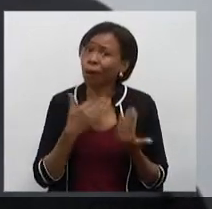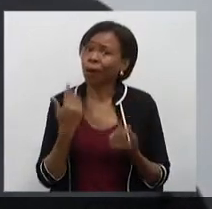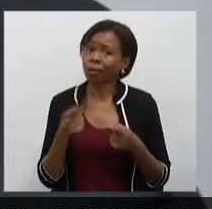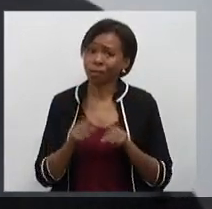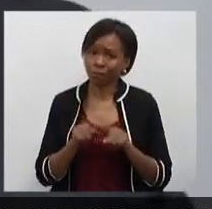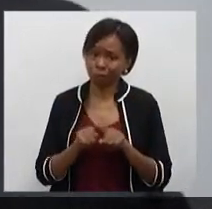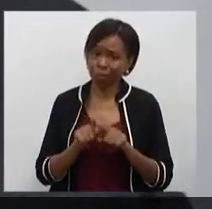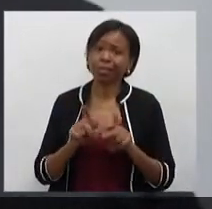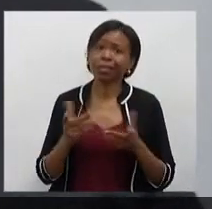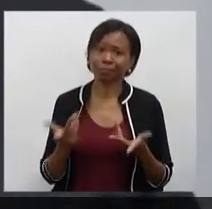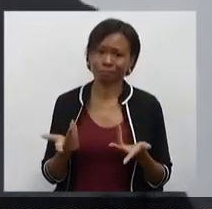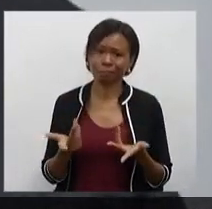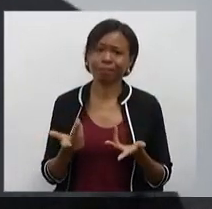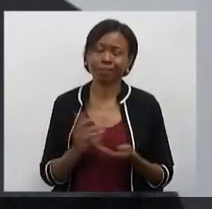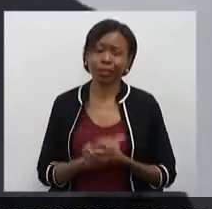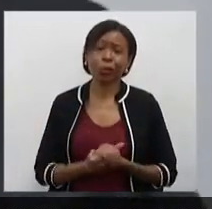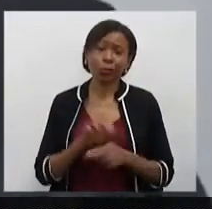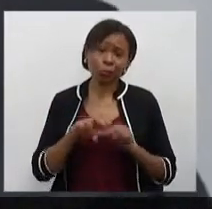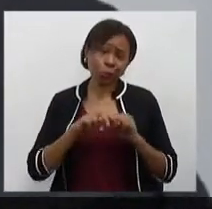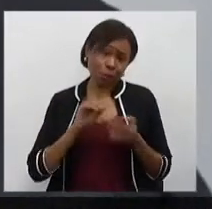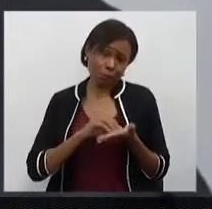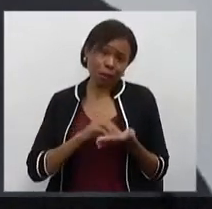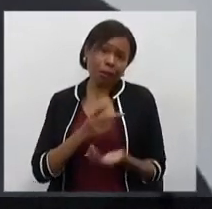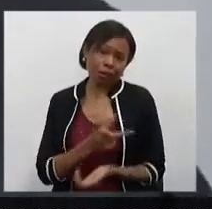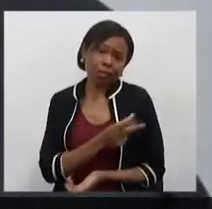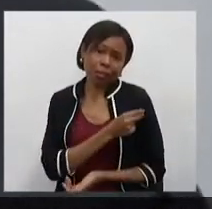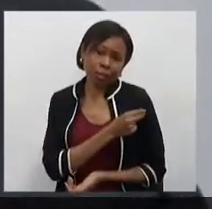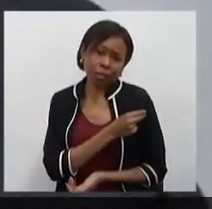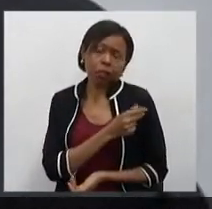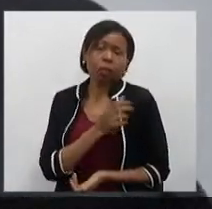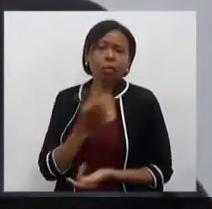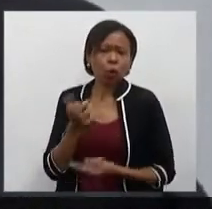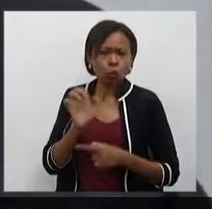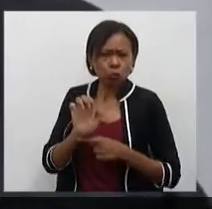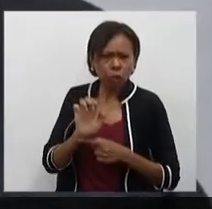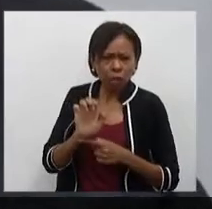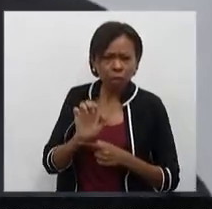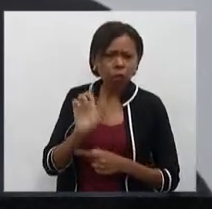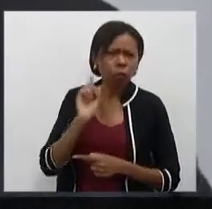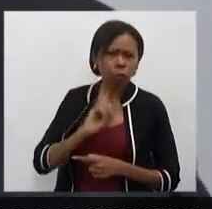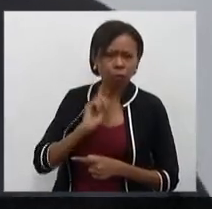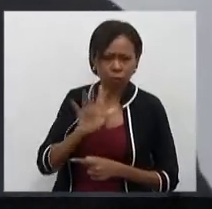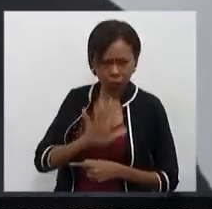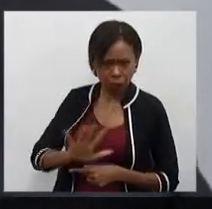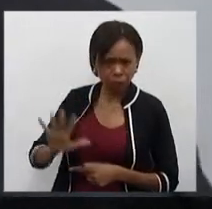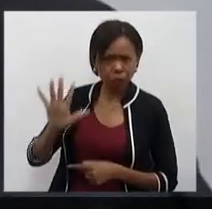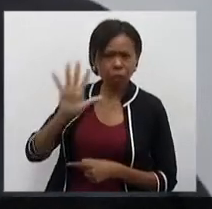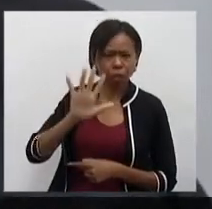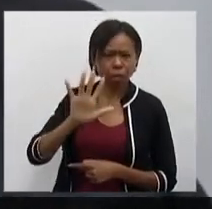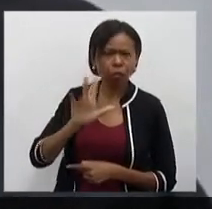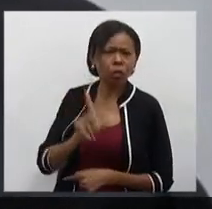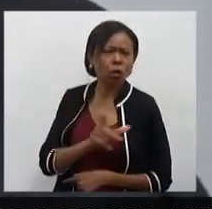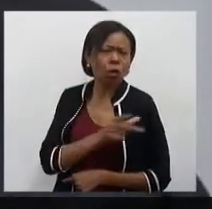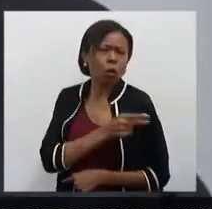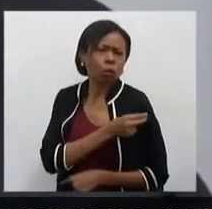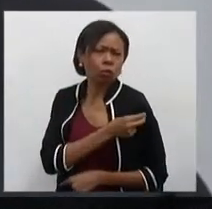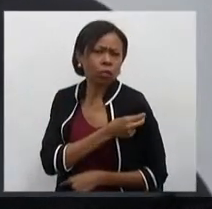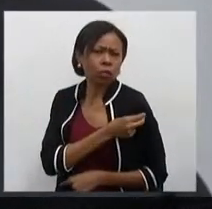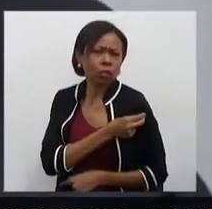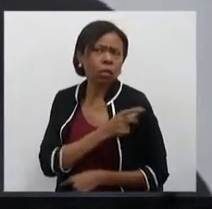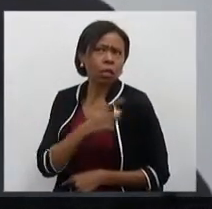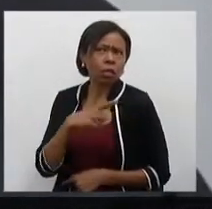vacina. Em todo o estado, nós estamos vacinando pelo PNI, nós